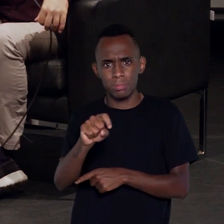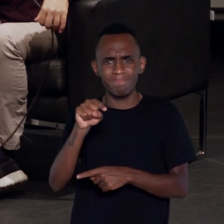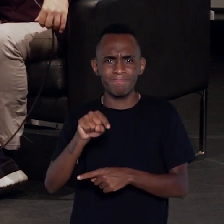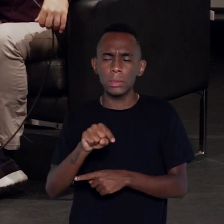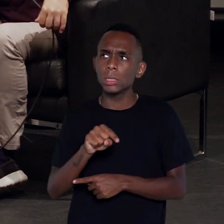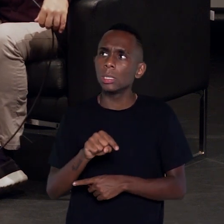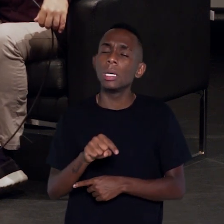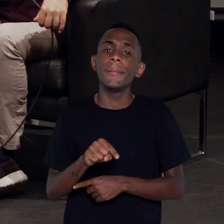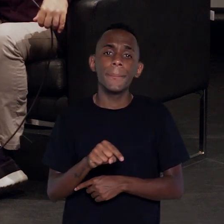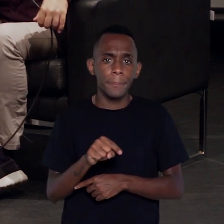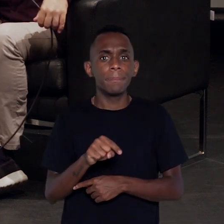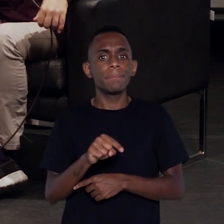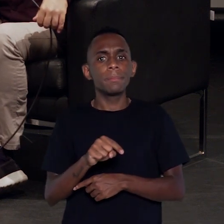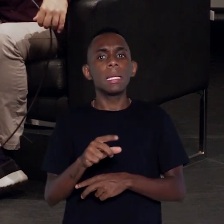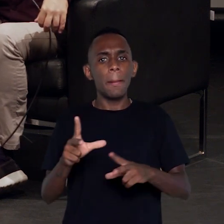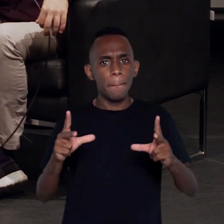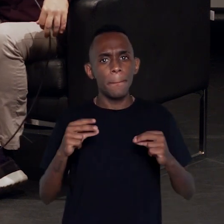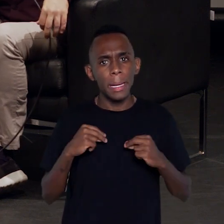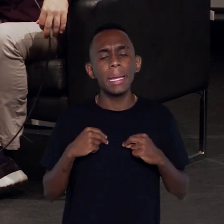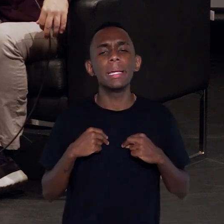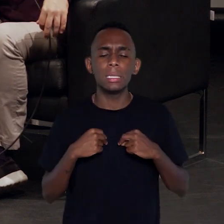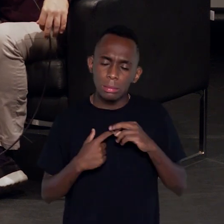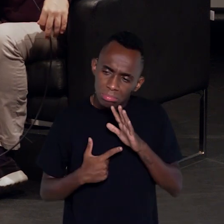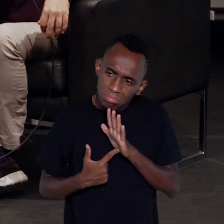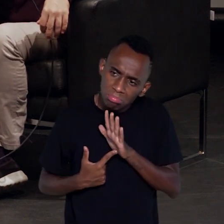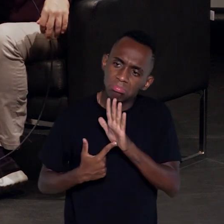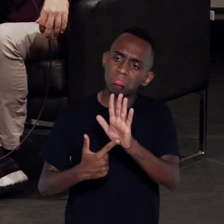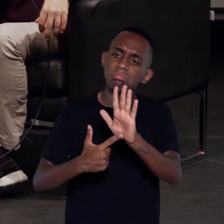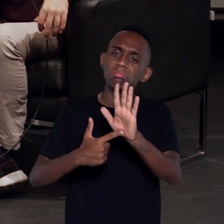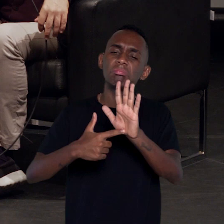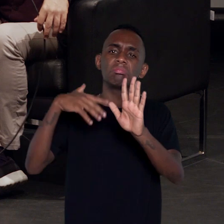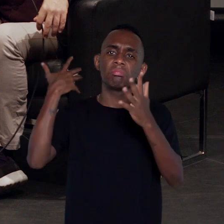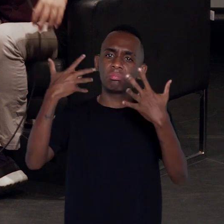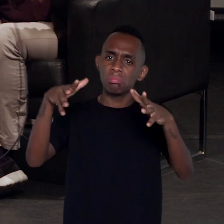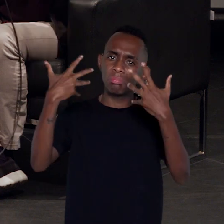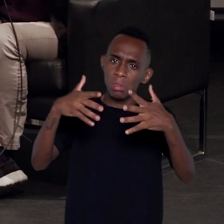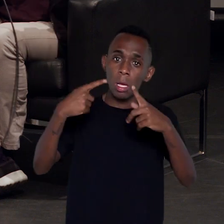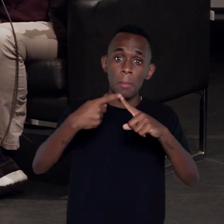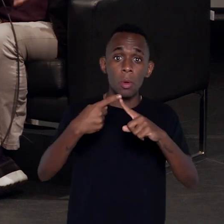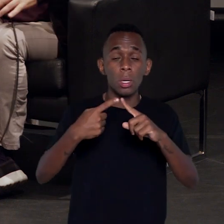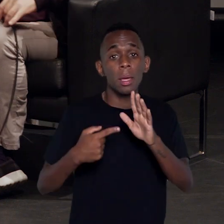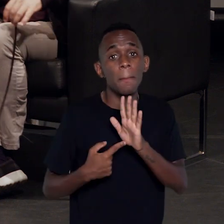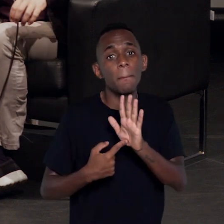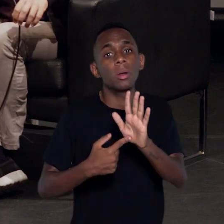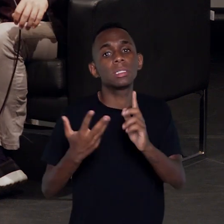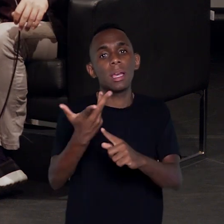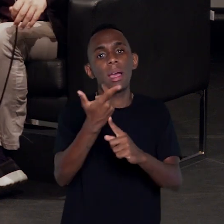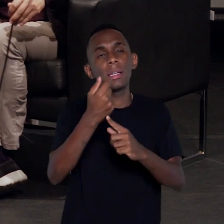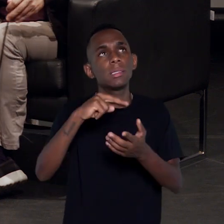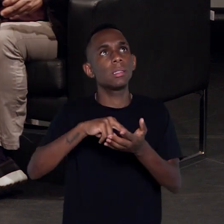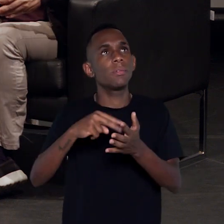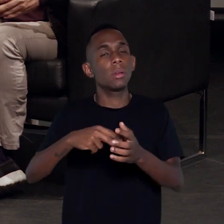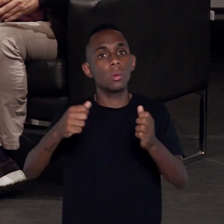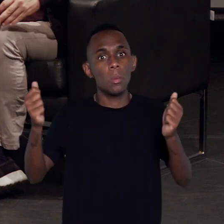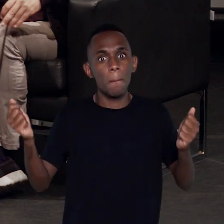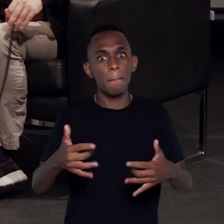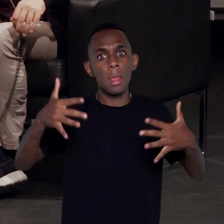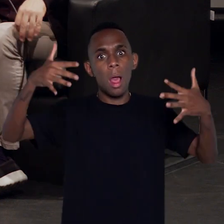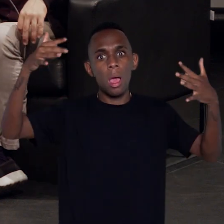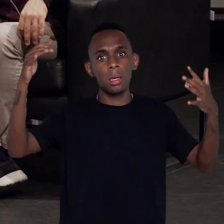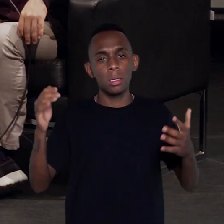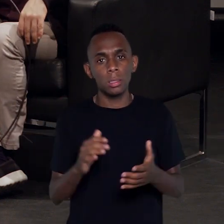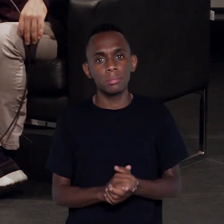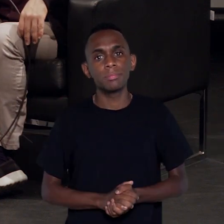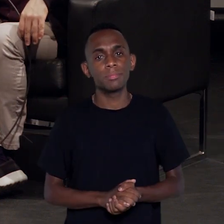algo que merece ser celebrado e mostra que a arte é um milagre, de fato. E é